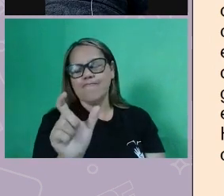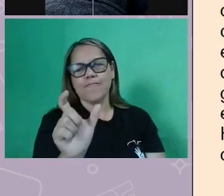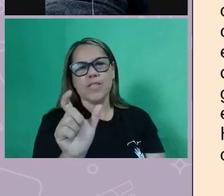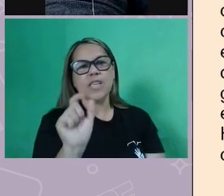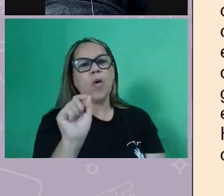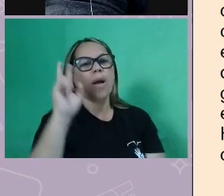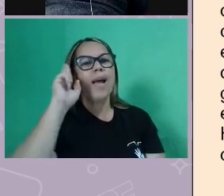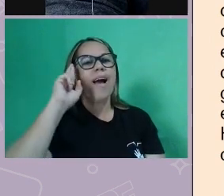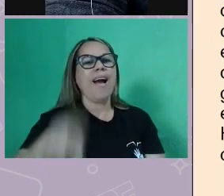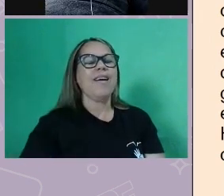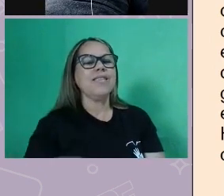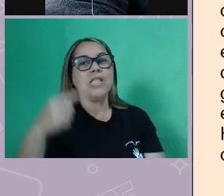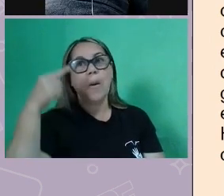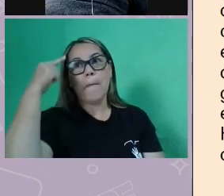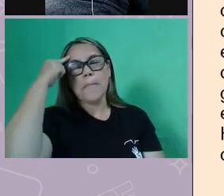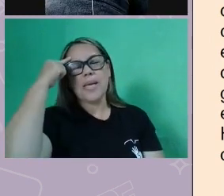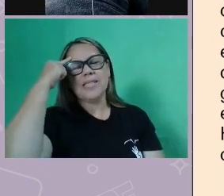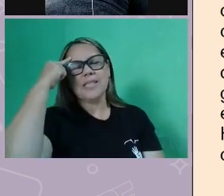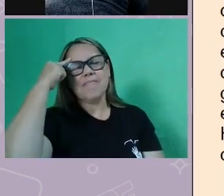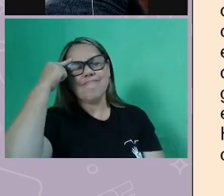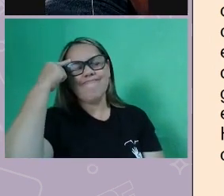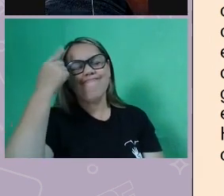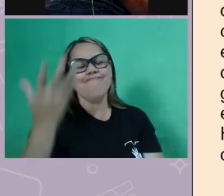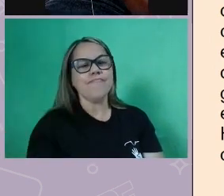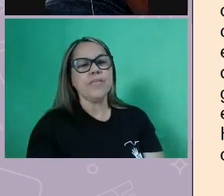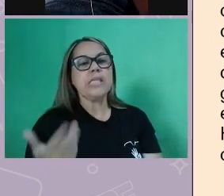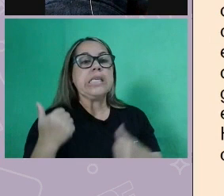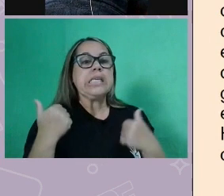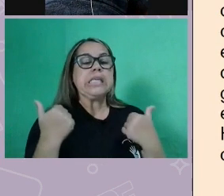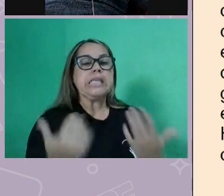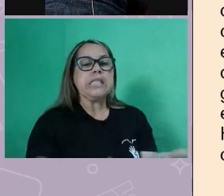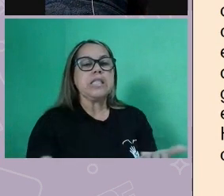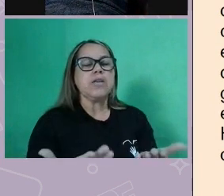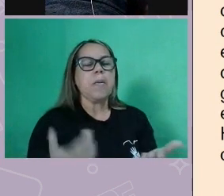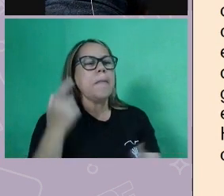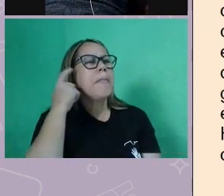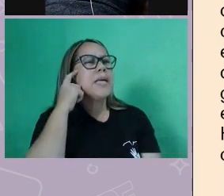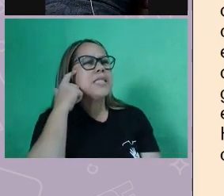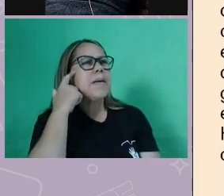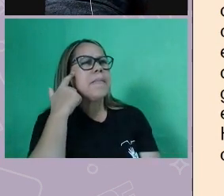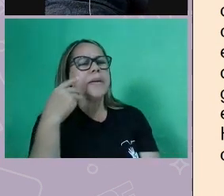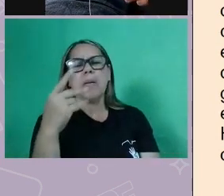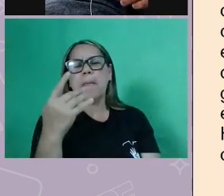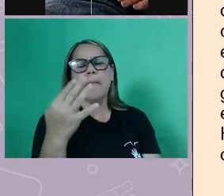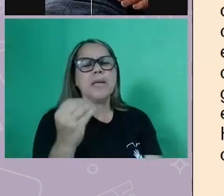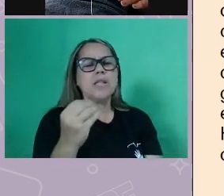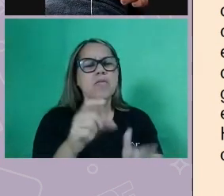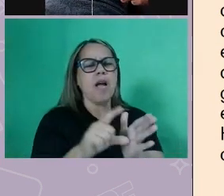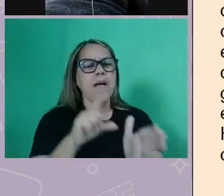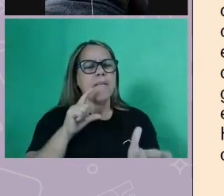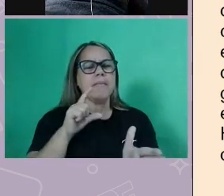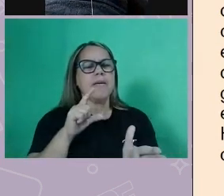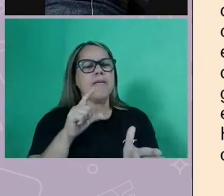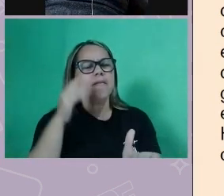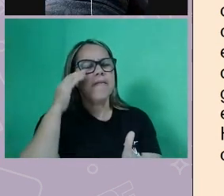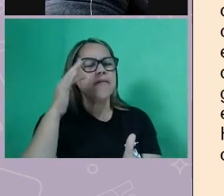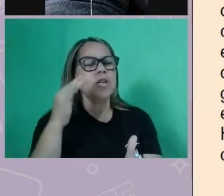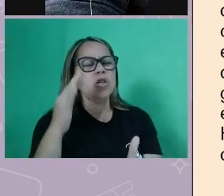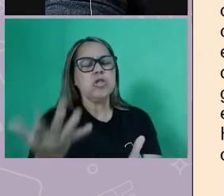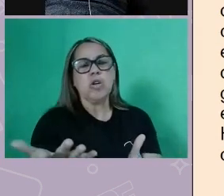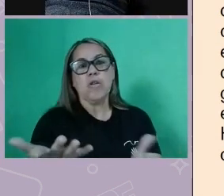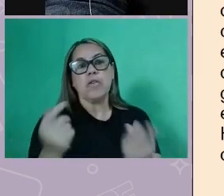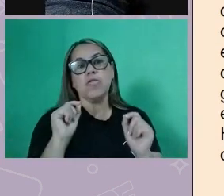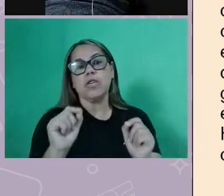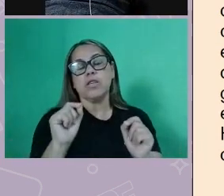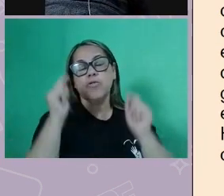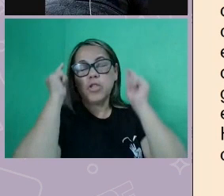razão o pensamento racional então o pensamento mítico ele é um pensamento pré-filosófico e o os grandes fizeram